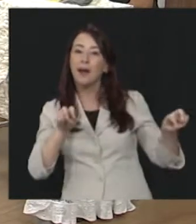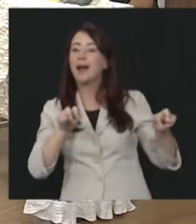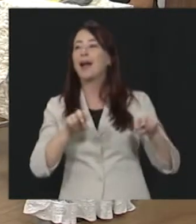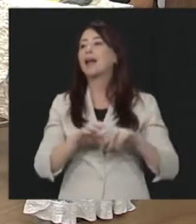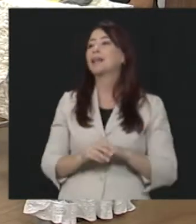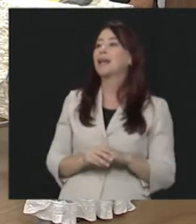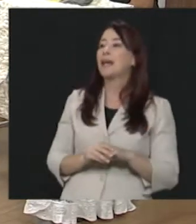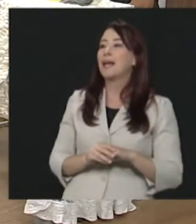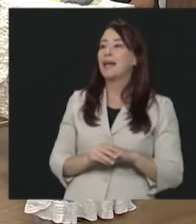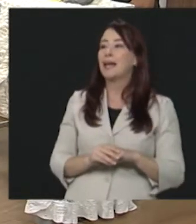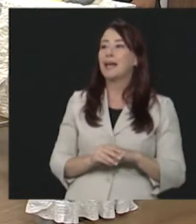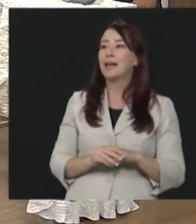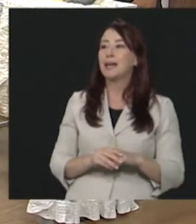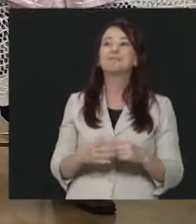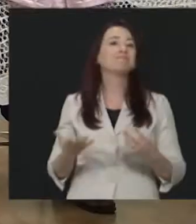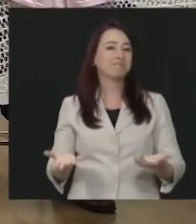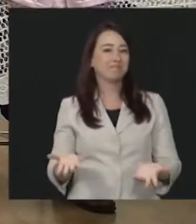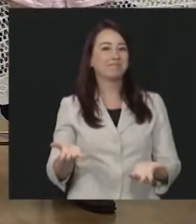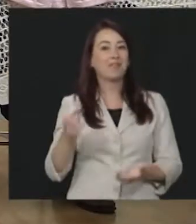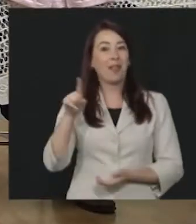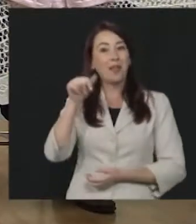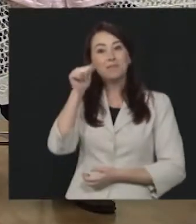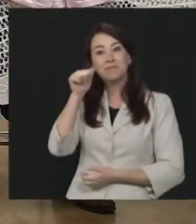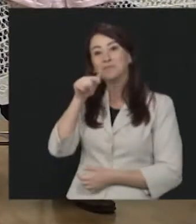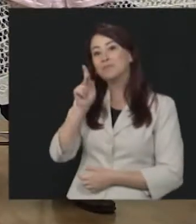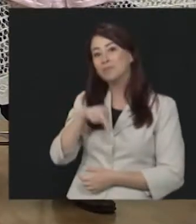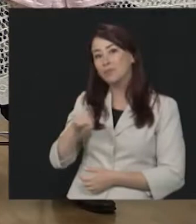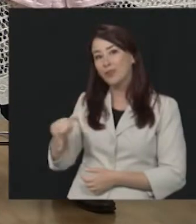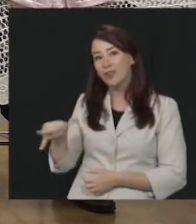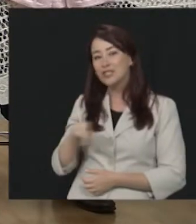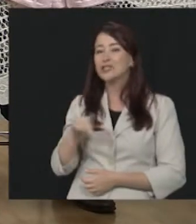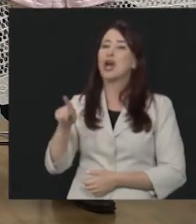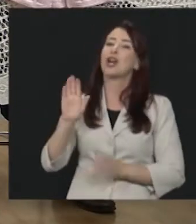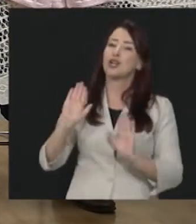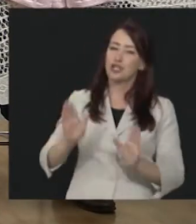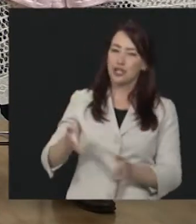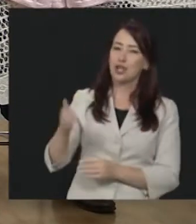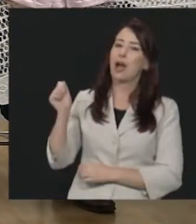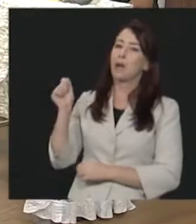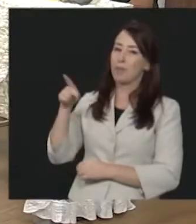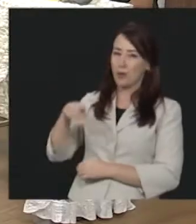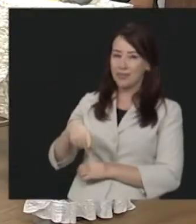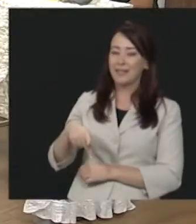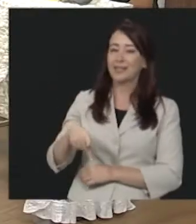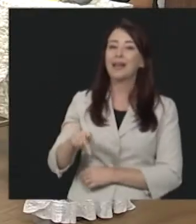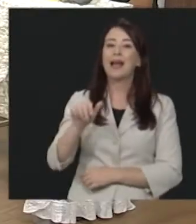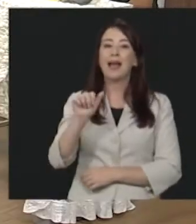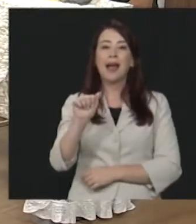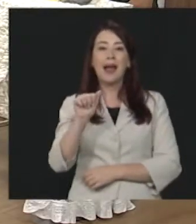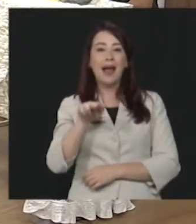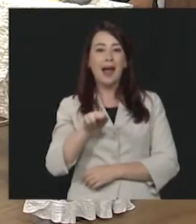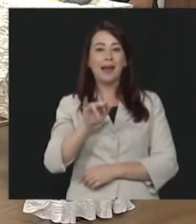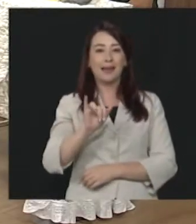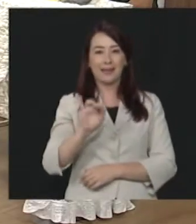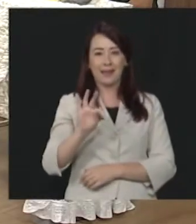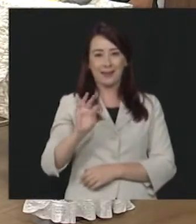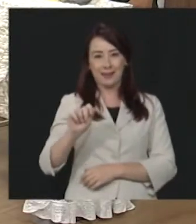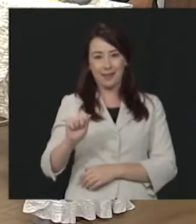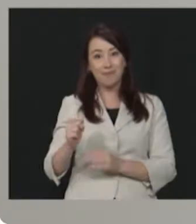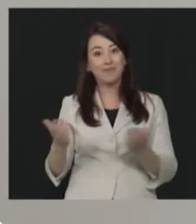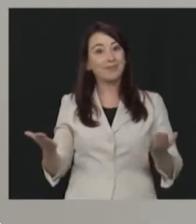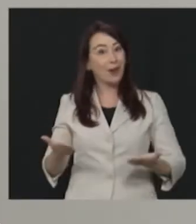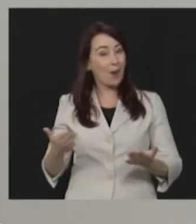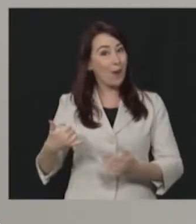que bacana, a gente está com a professora aposentada, a dona Anitta, que aos